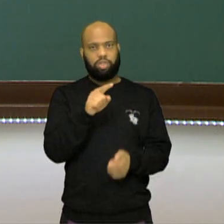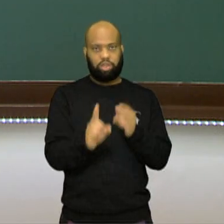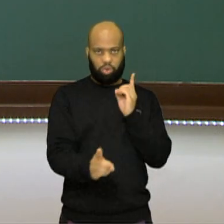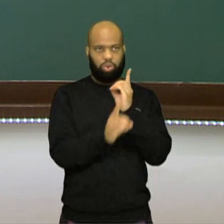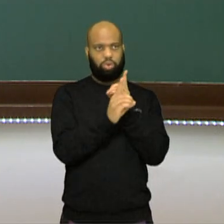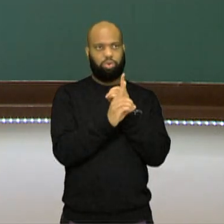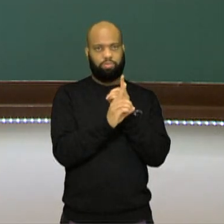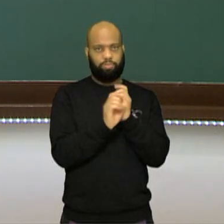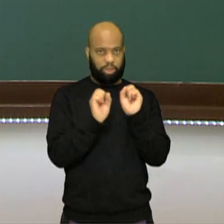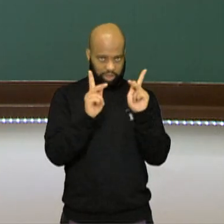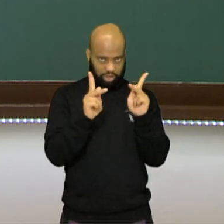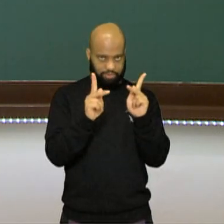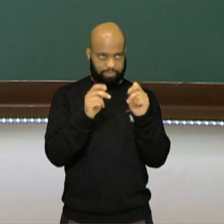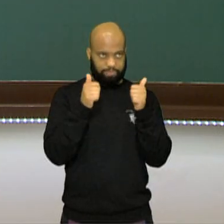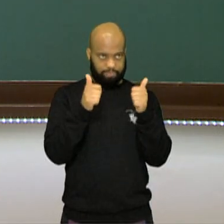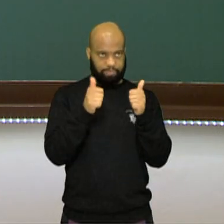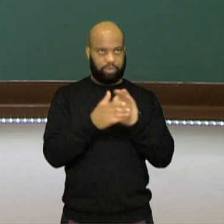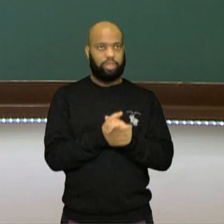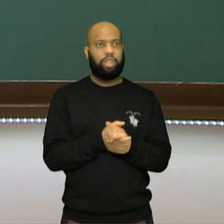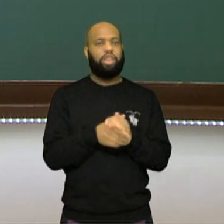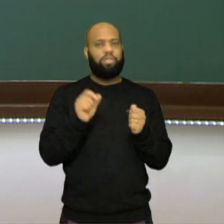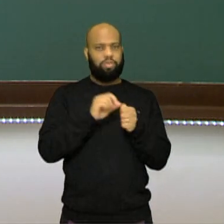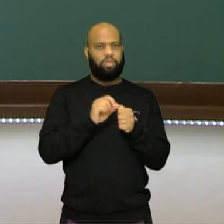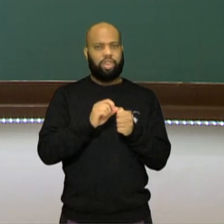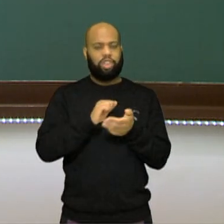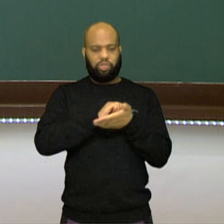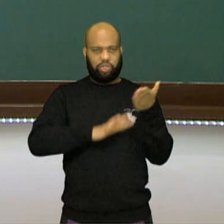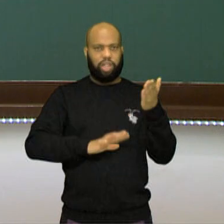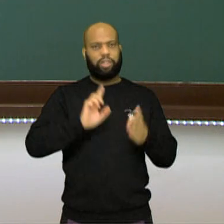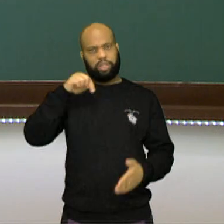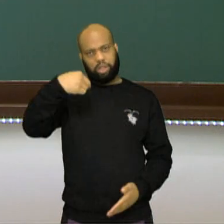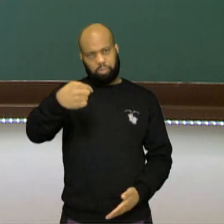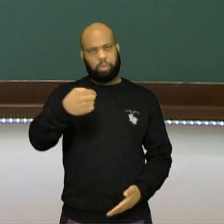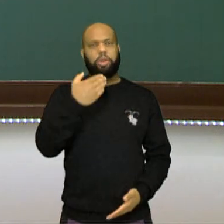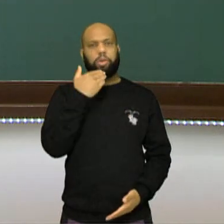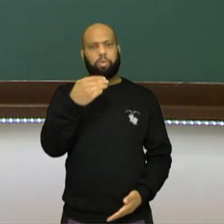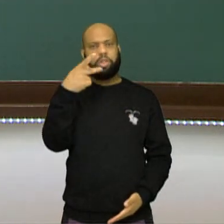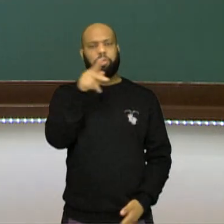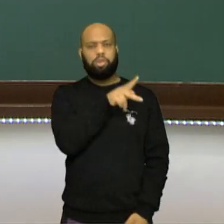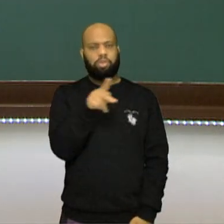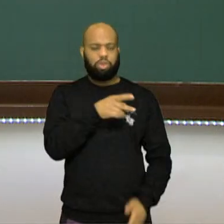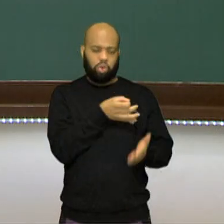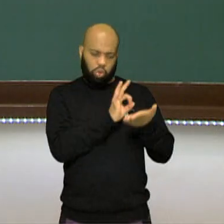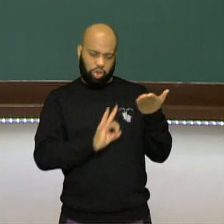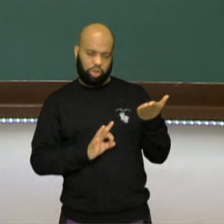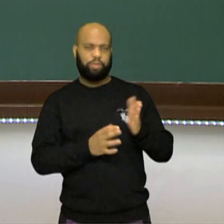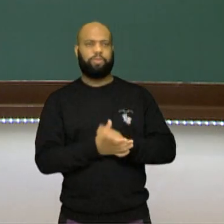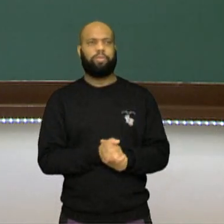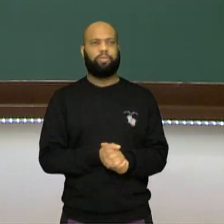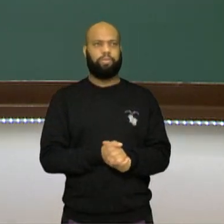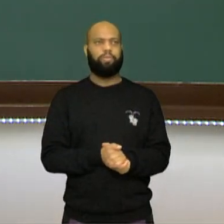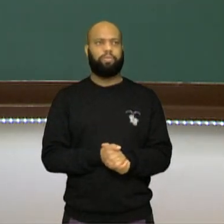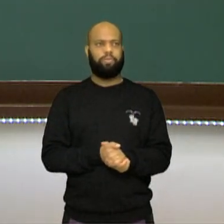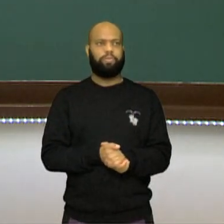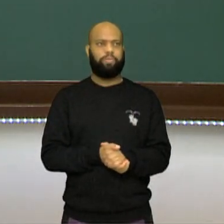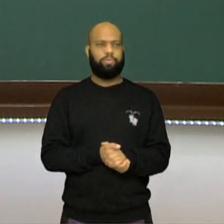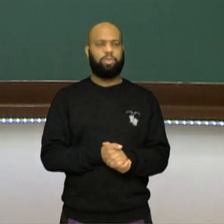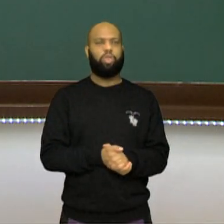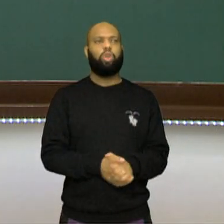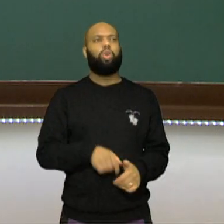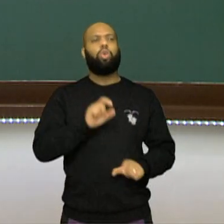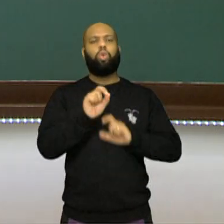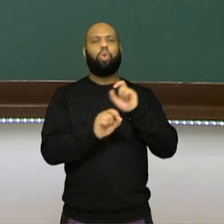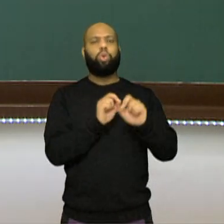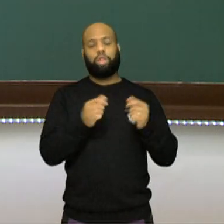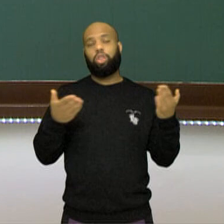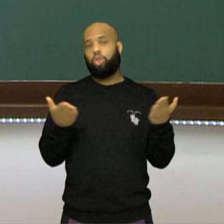que você acha? Beleza? Faça essa atividade aí e depois peça para o seu professor corrigir para você. Tá bom, pessoal?